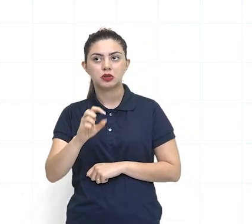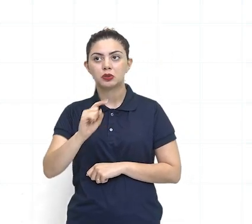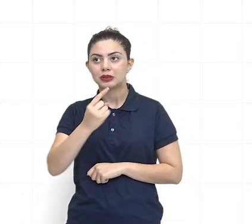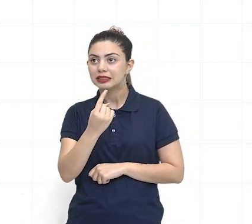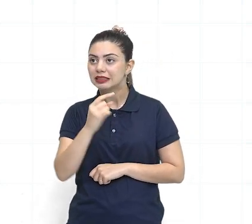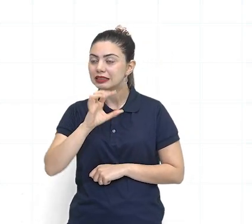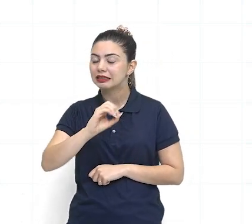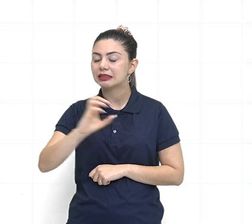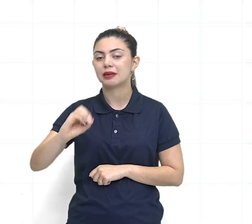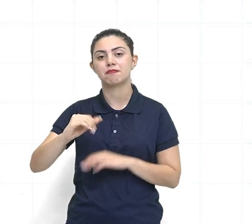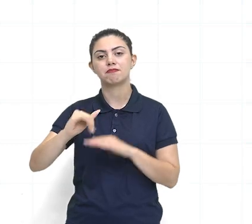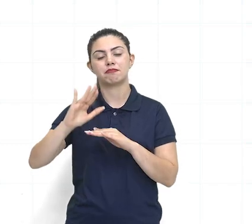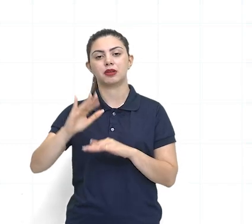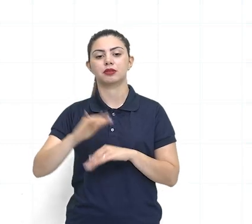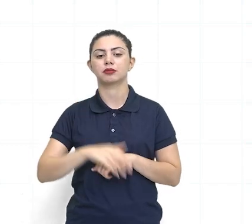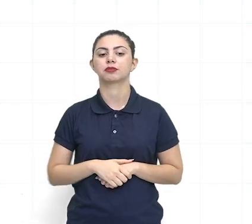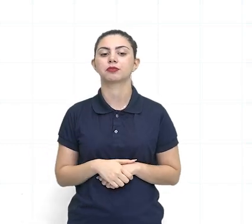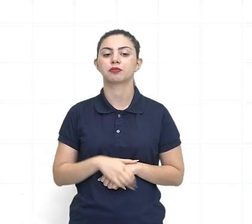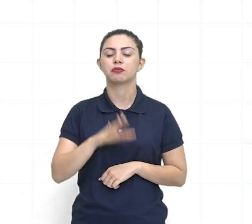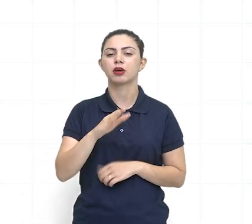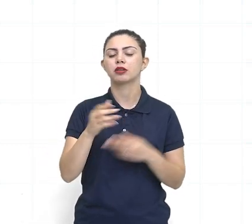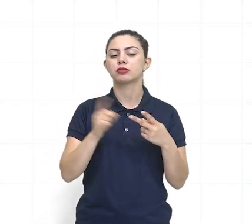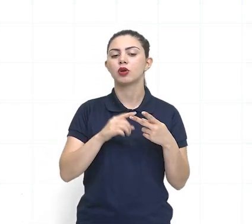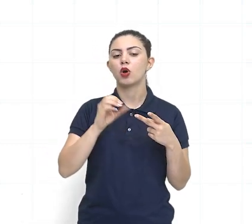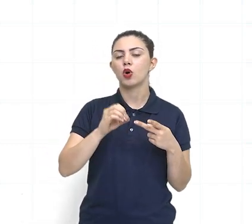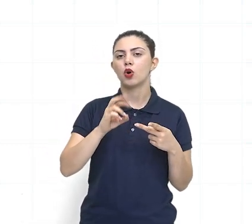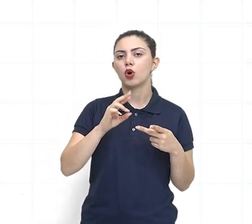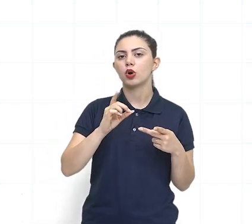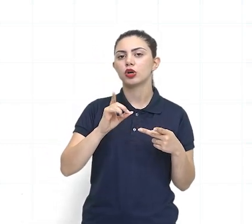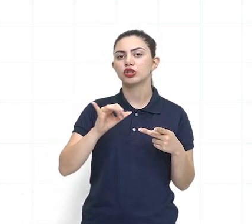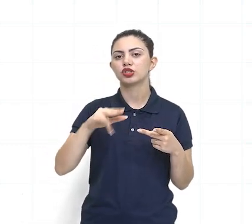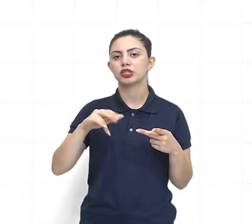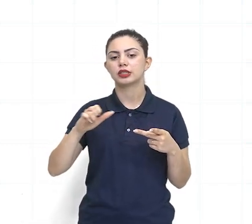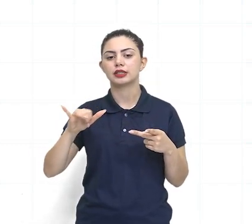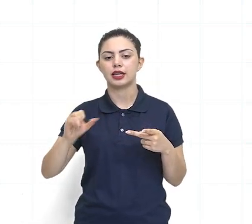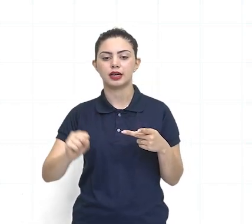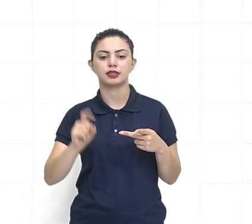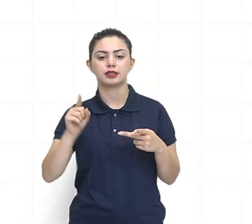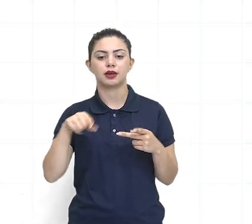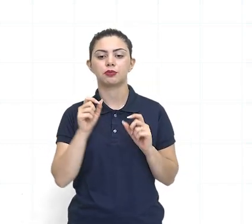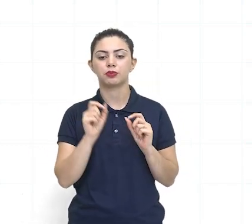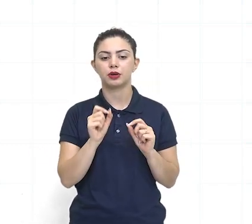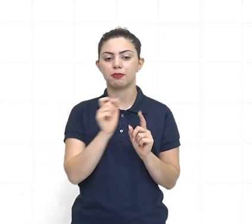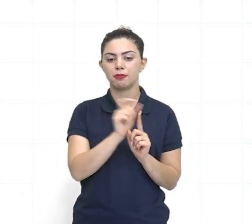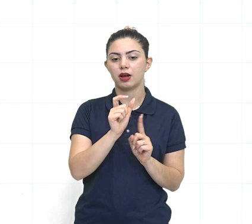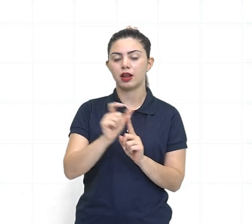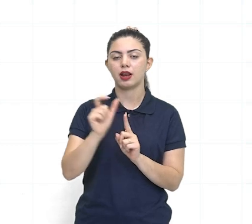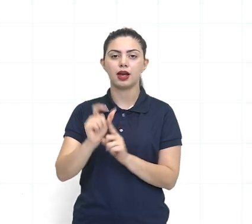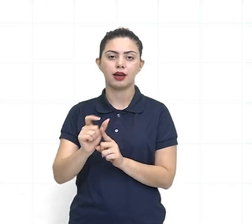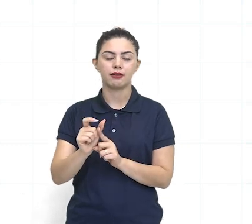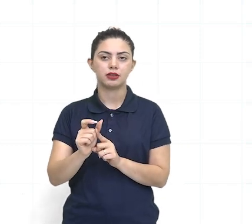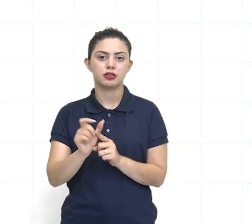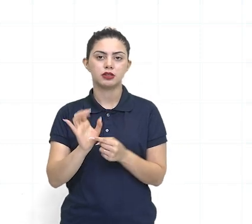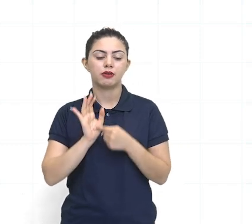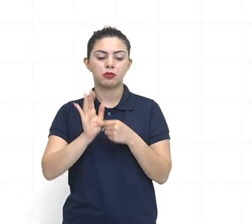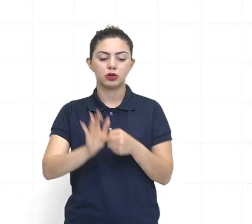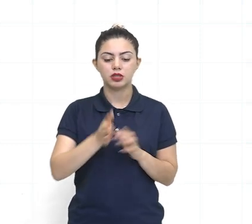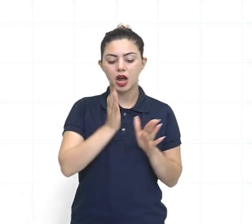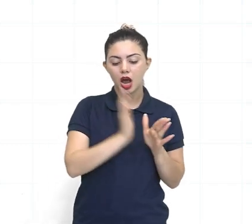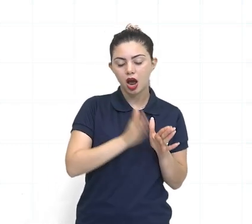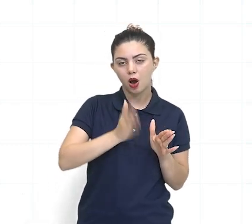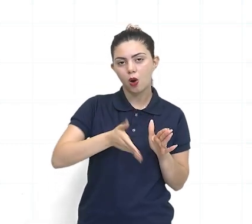mil, etc. E os ordinais? Os ordinais são as palavras que vão indicar a ordem,